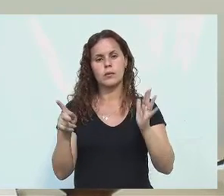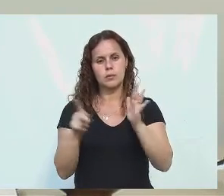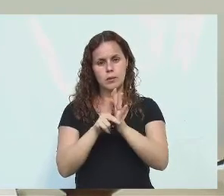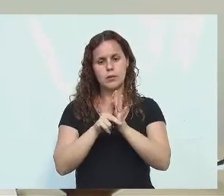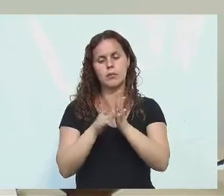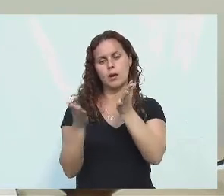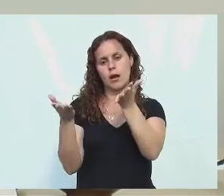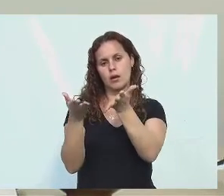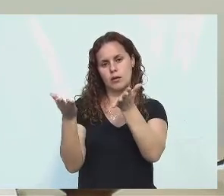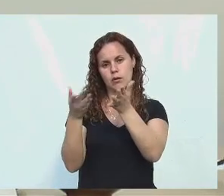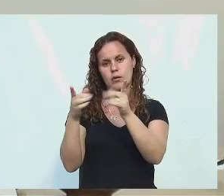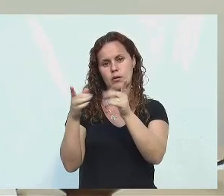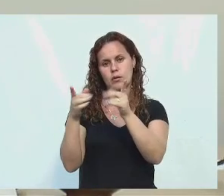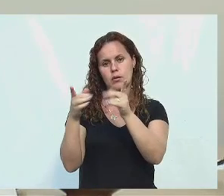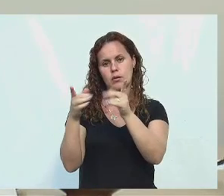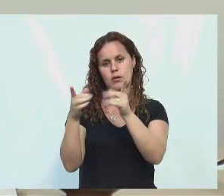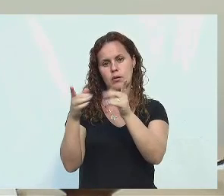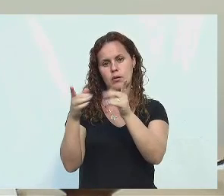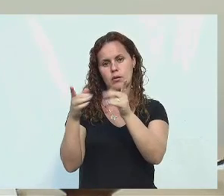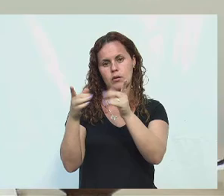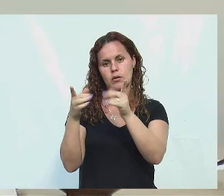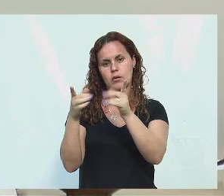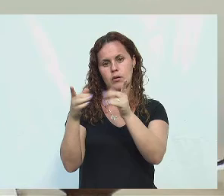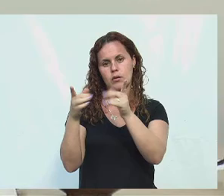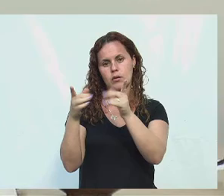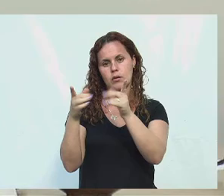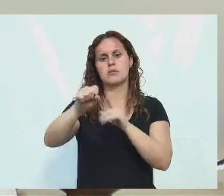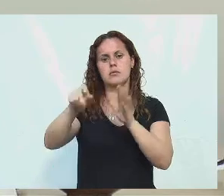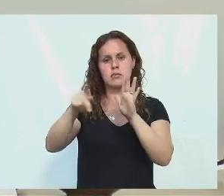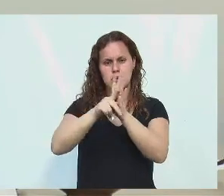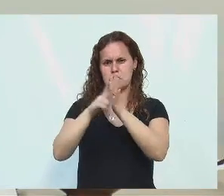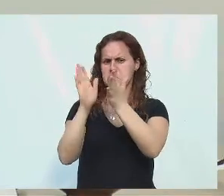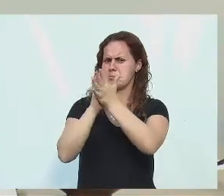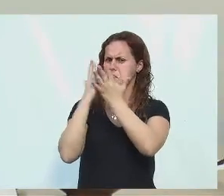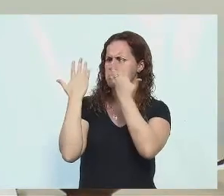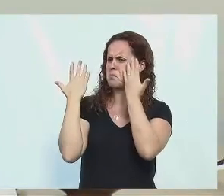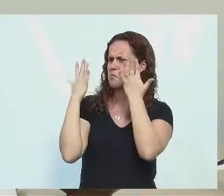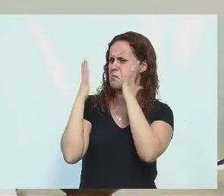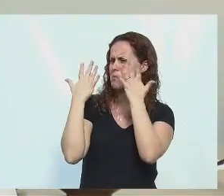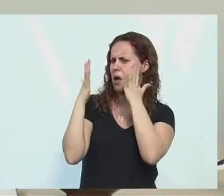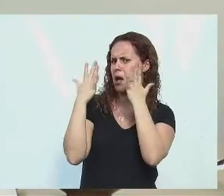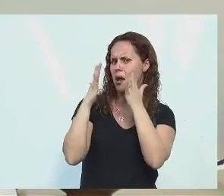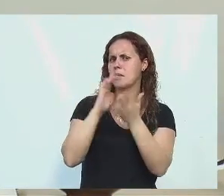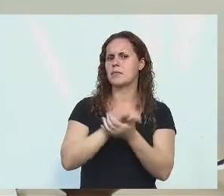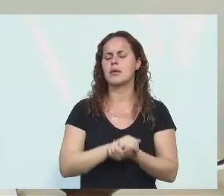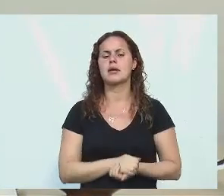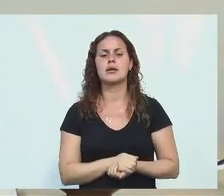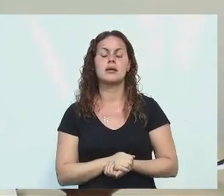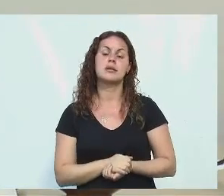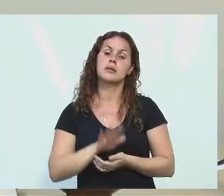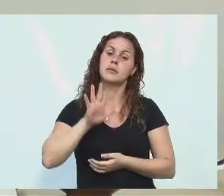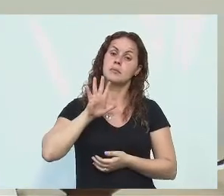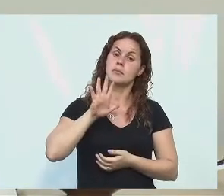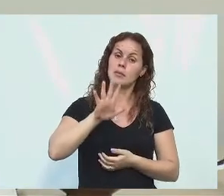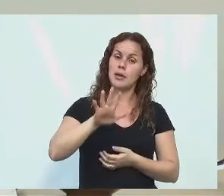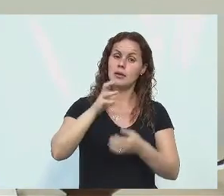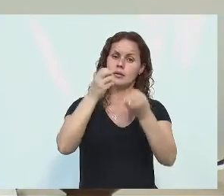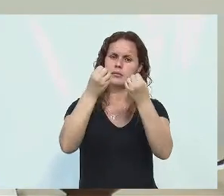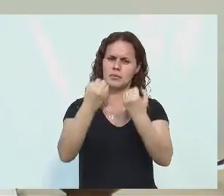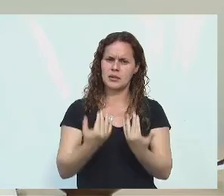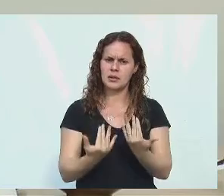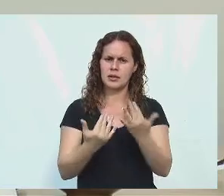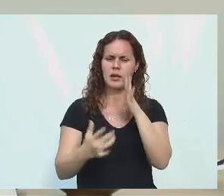também Marcos está aí, é isso? Da agricultura, né? Parabéns, não tive com ele depois do pleito. Mas é dizer que